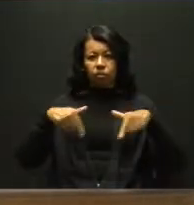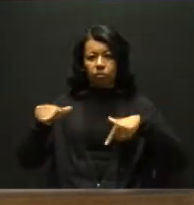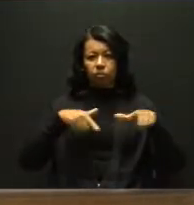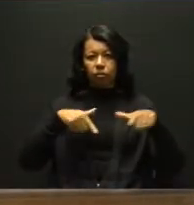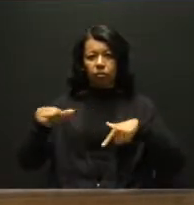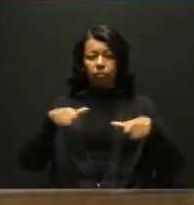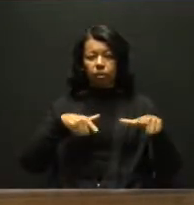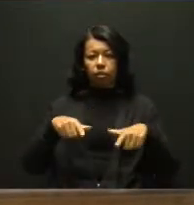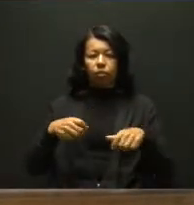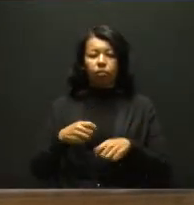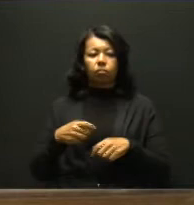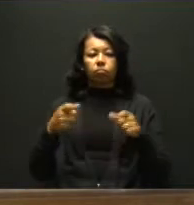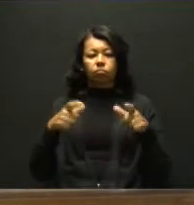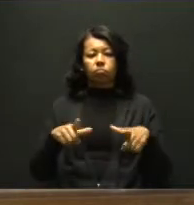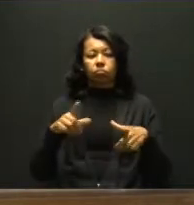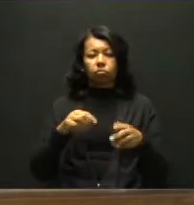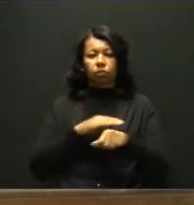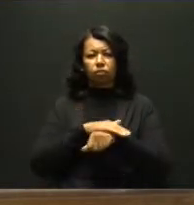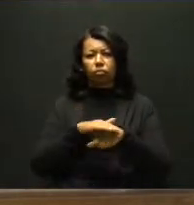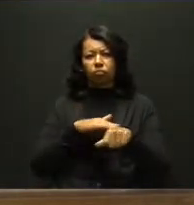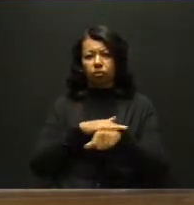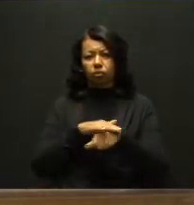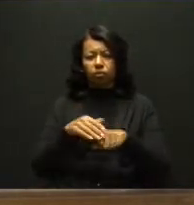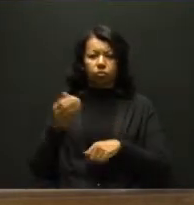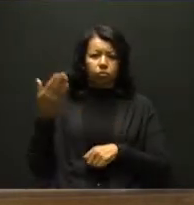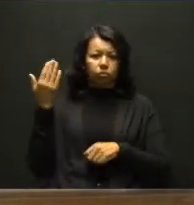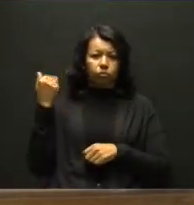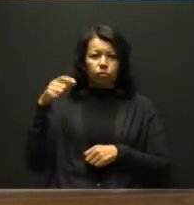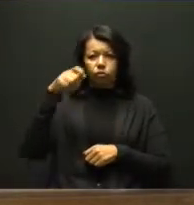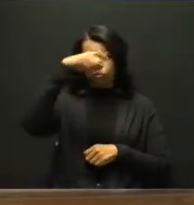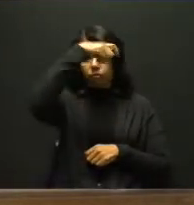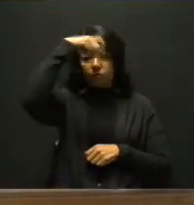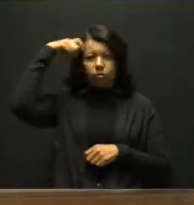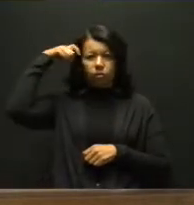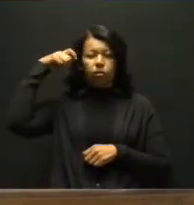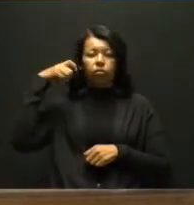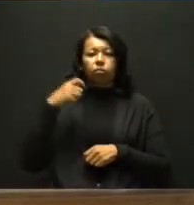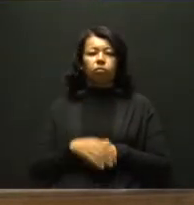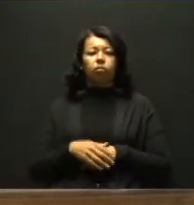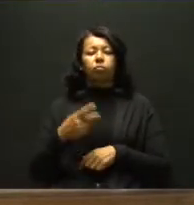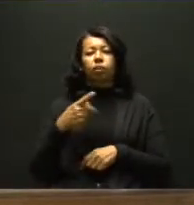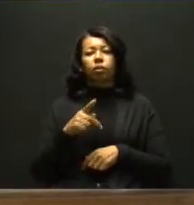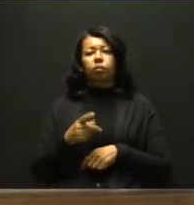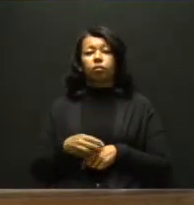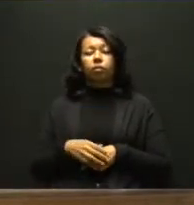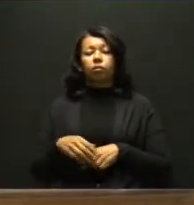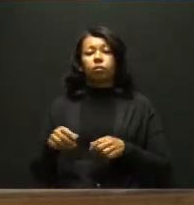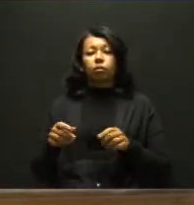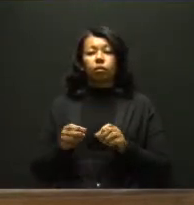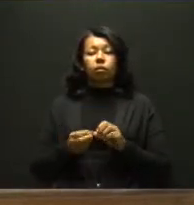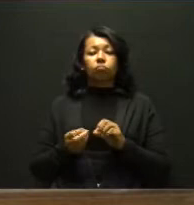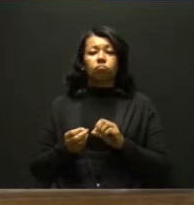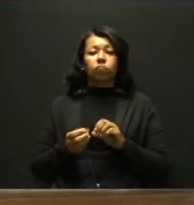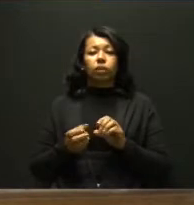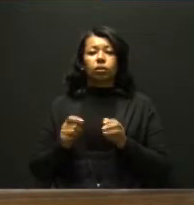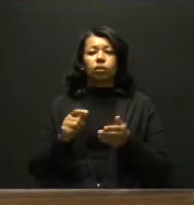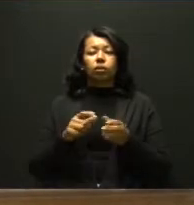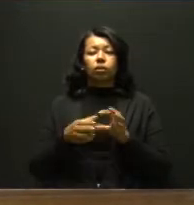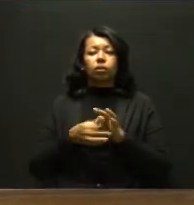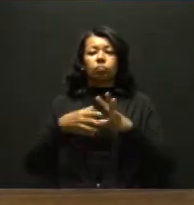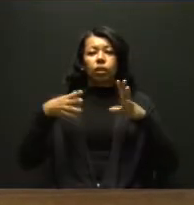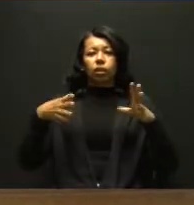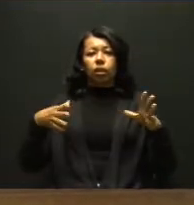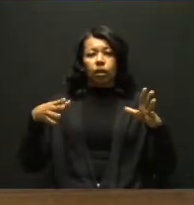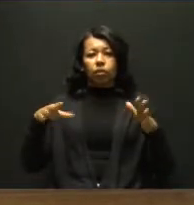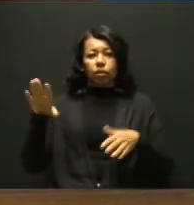que vem conversando desde janeiro sob um plano de evacuação da cidade chamando as empresas que exploram